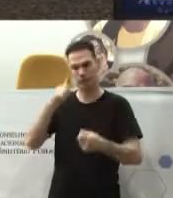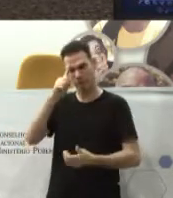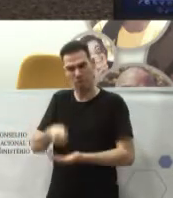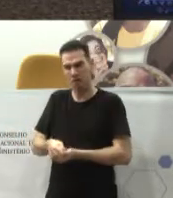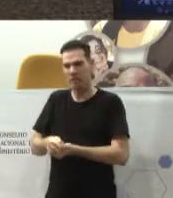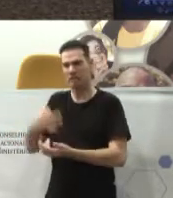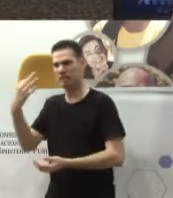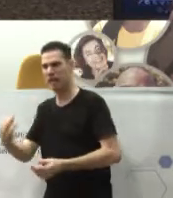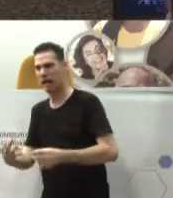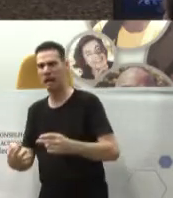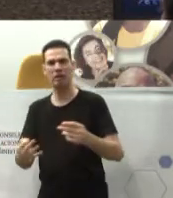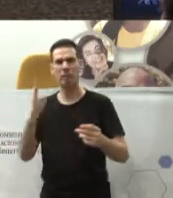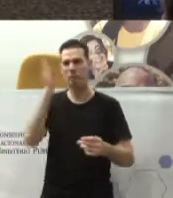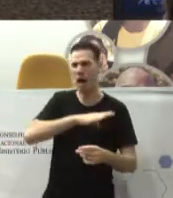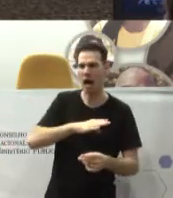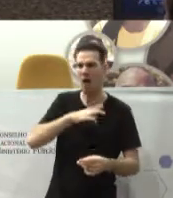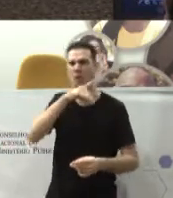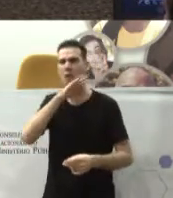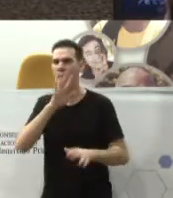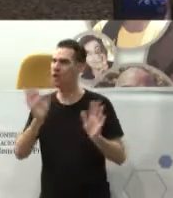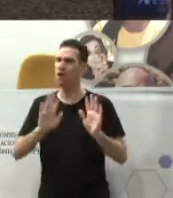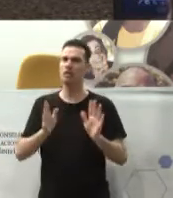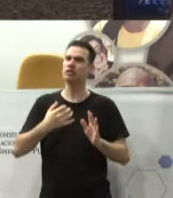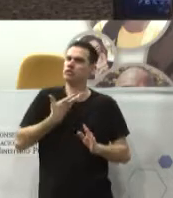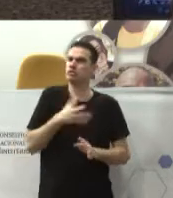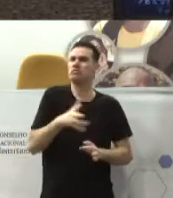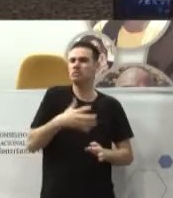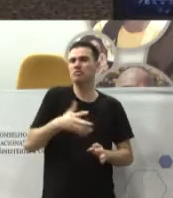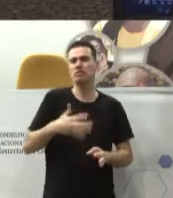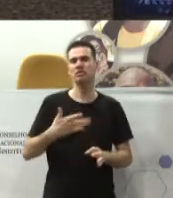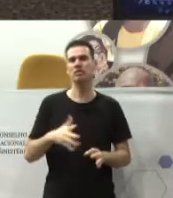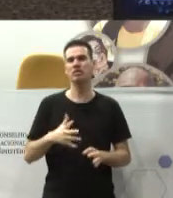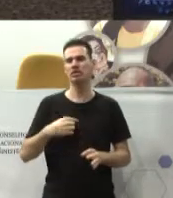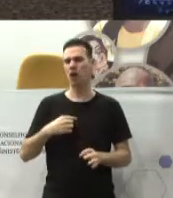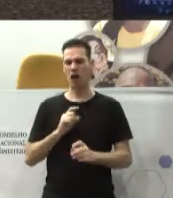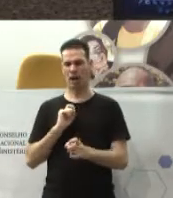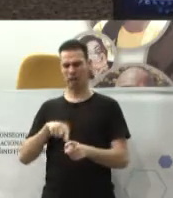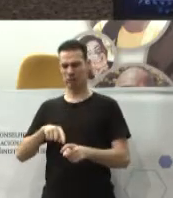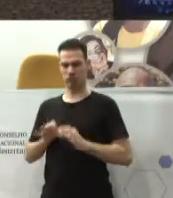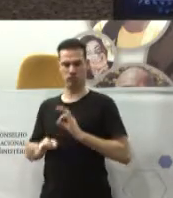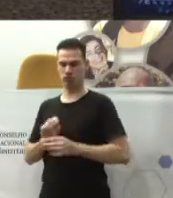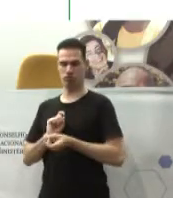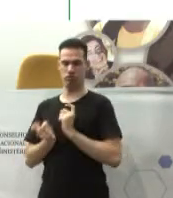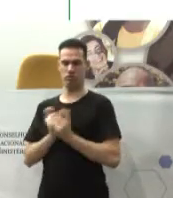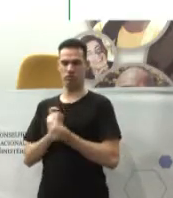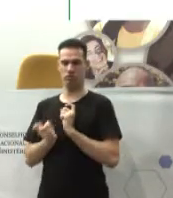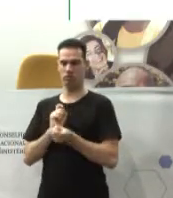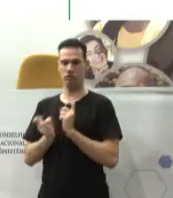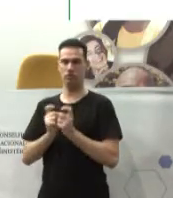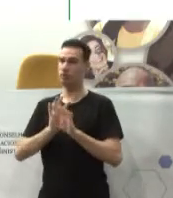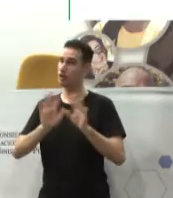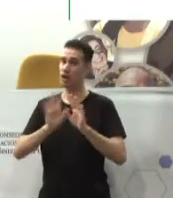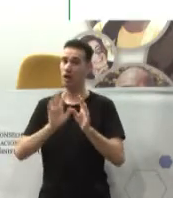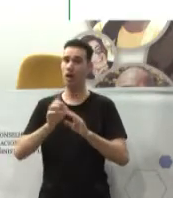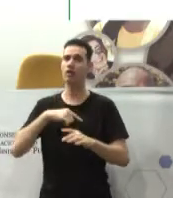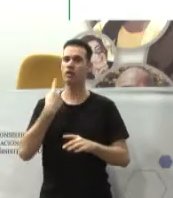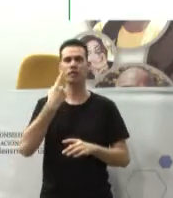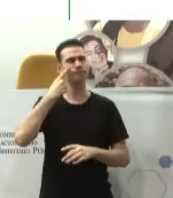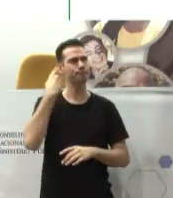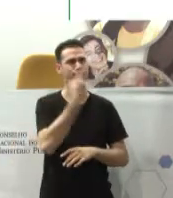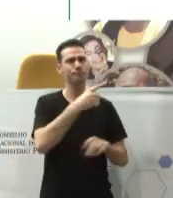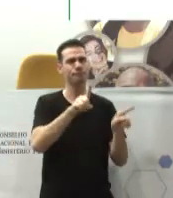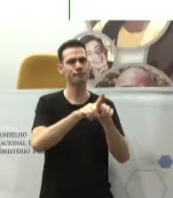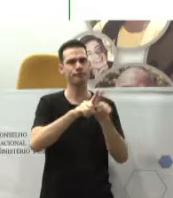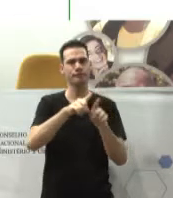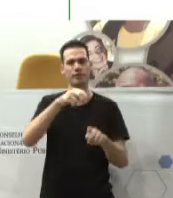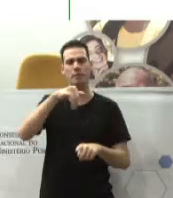o Poder Judiciário faça isso. Eu não quero que o Poder Judiciário seja administrador. Mas nós temos um equívoco grande na